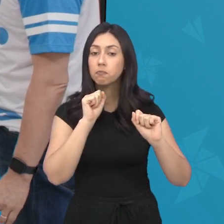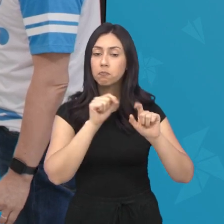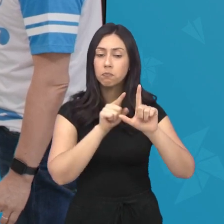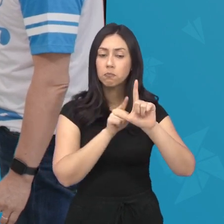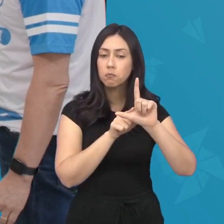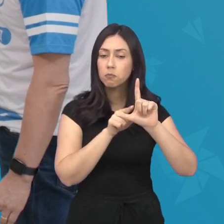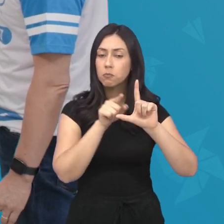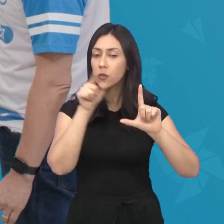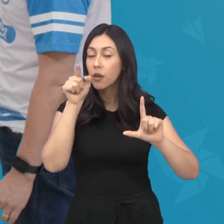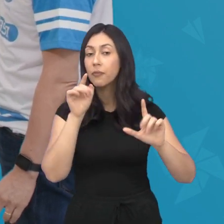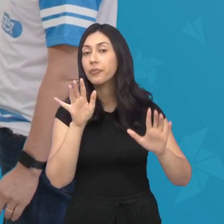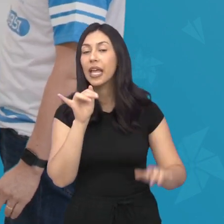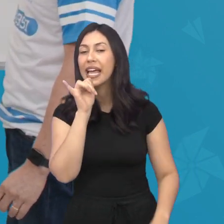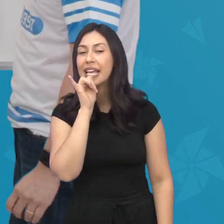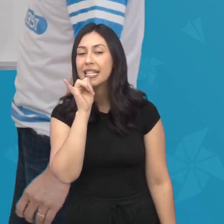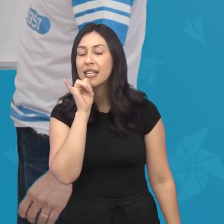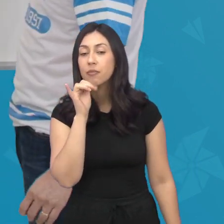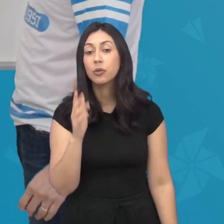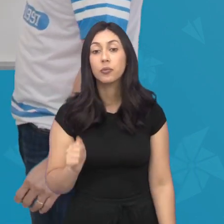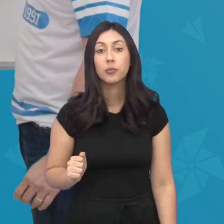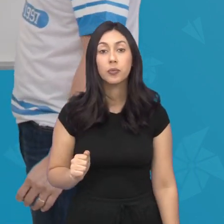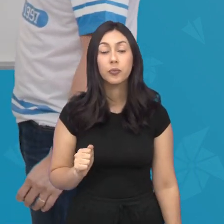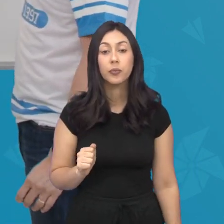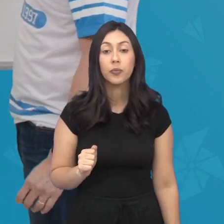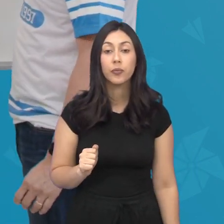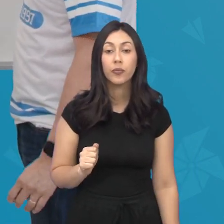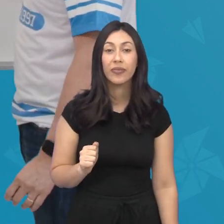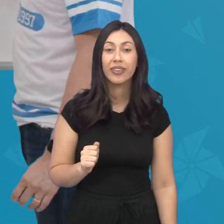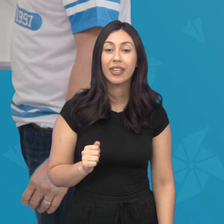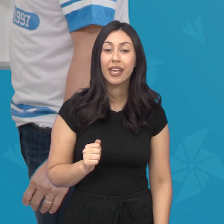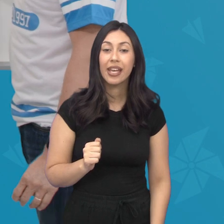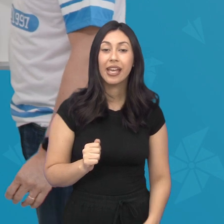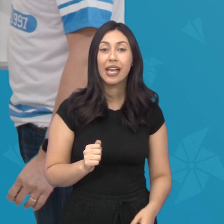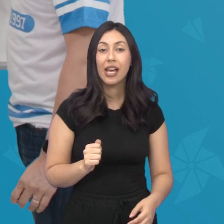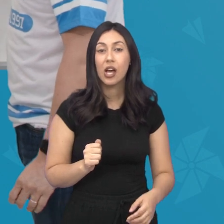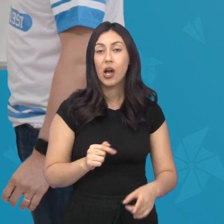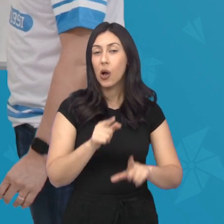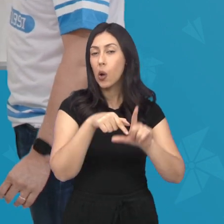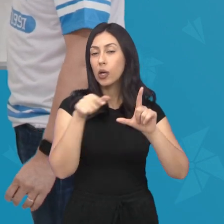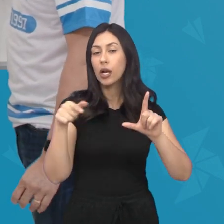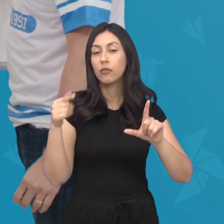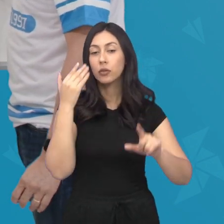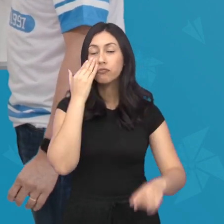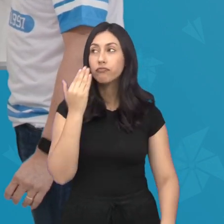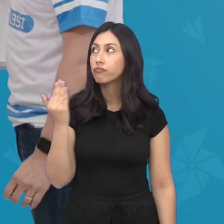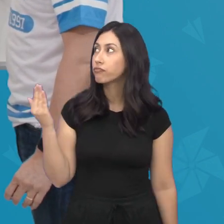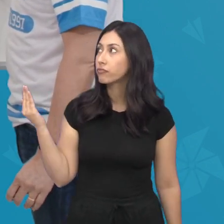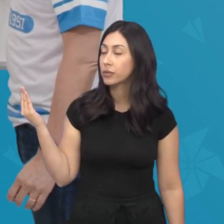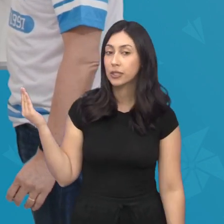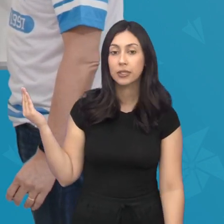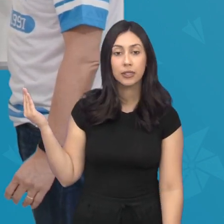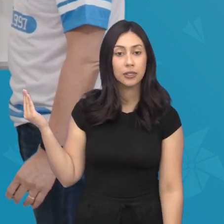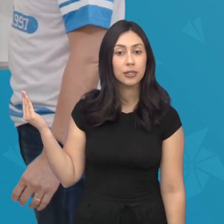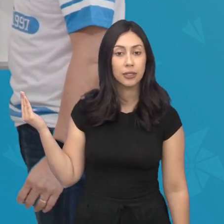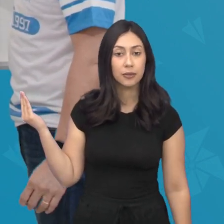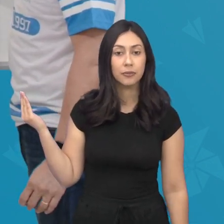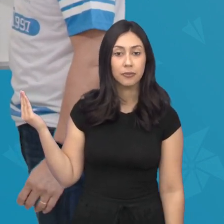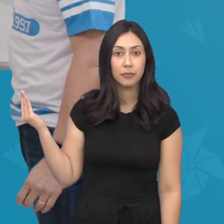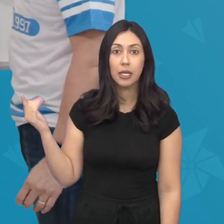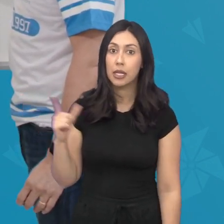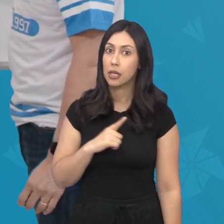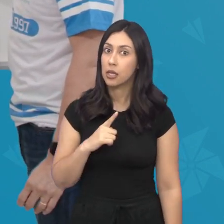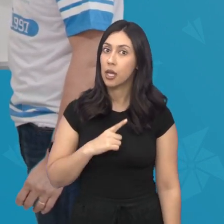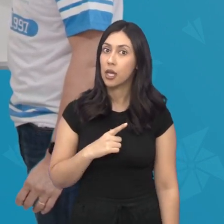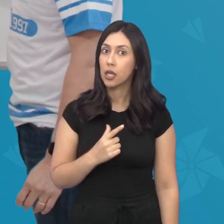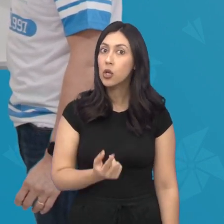faz de conta que a solução dessa equação deu um gráfico assim. Essa daqui são as duas raízes.